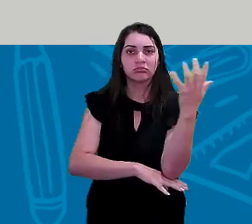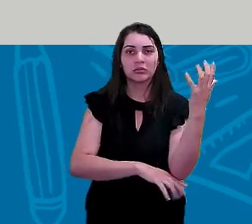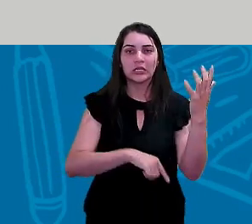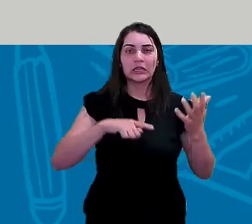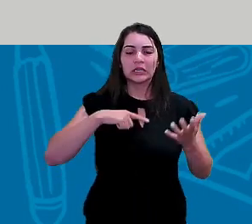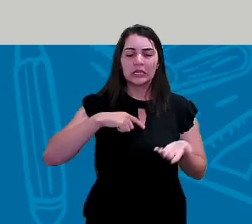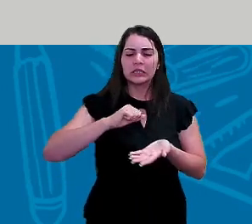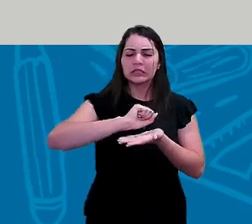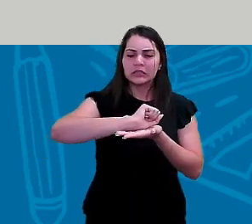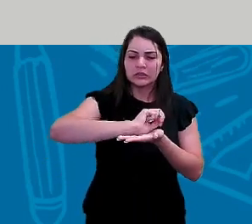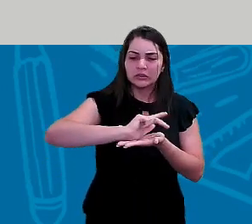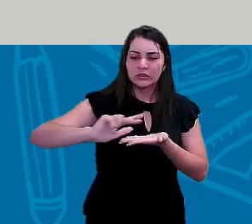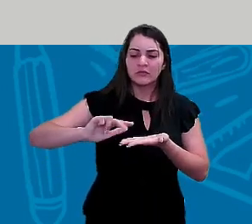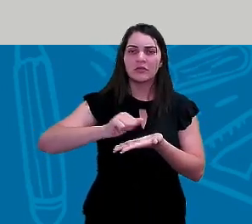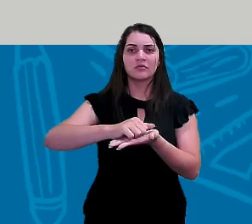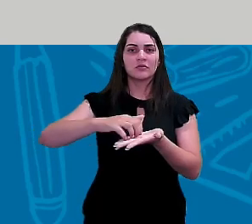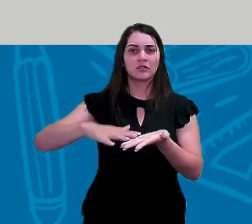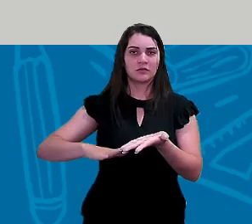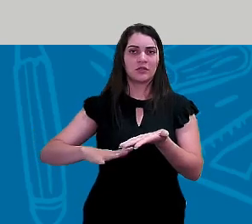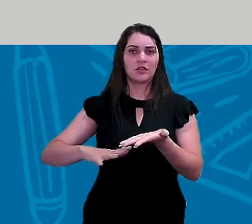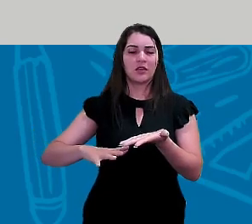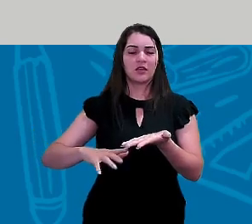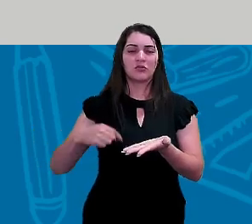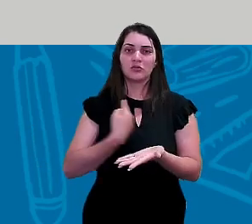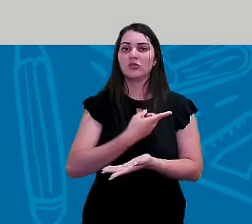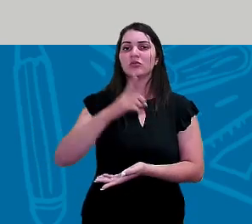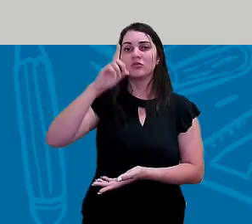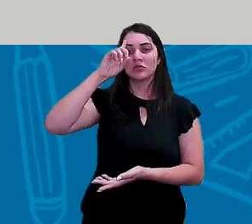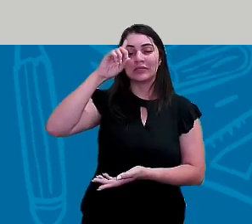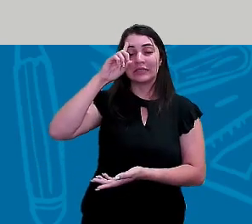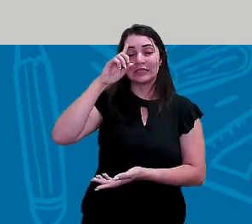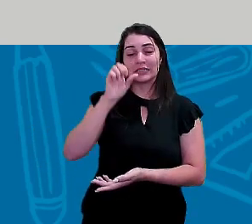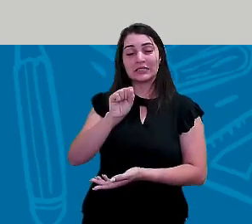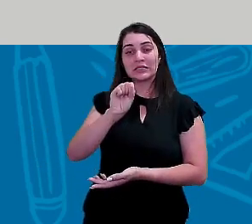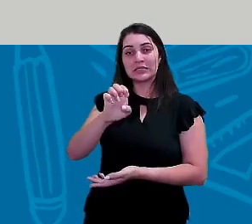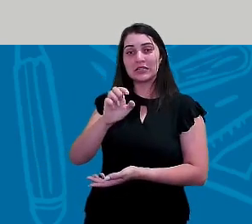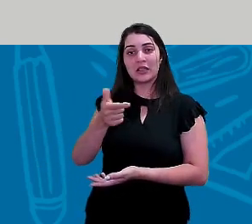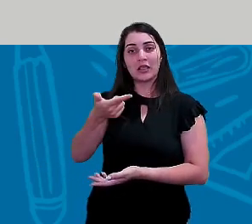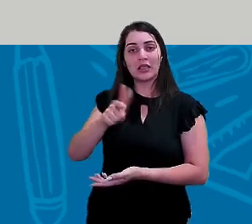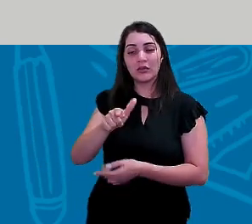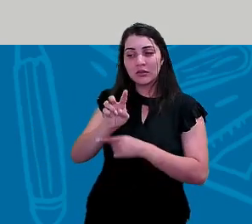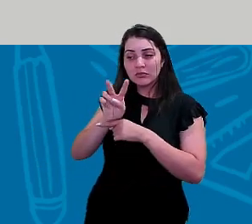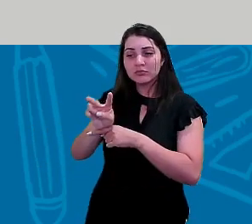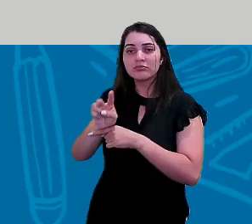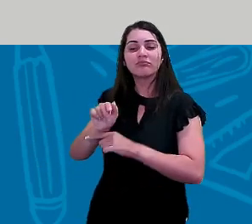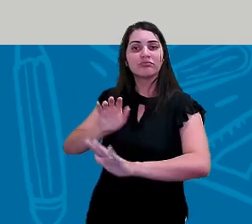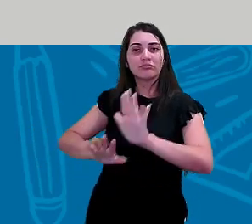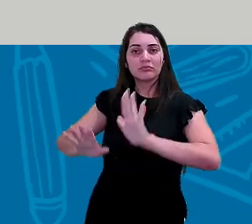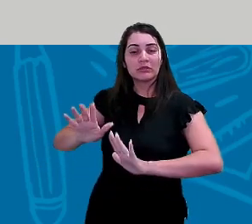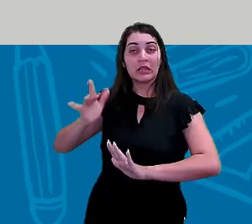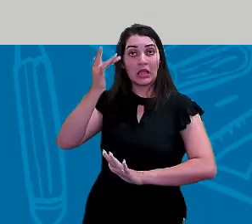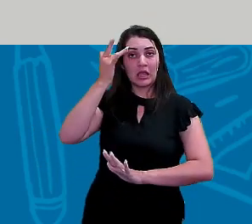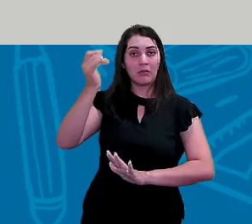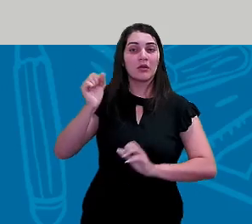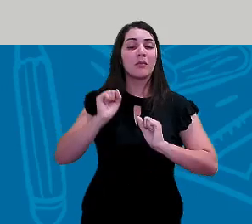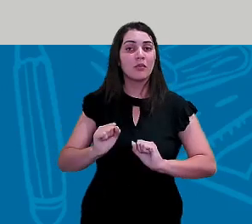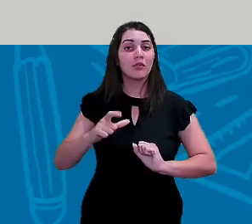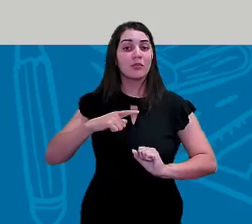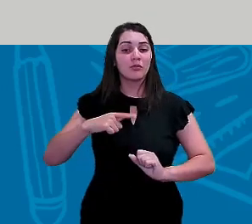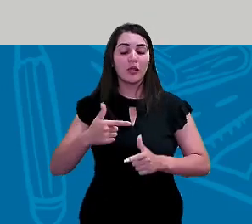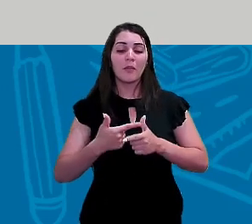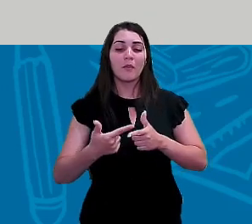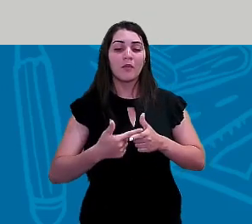nosso dia a dia. Então, assim, se a gente não preserva e não conserva, amanhã podemos ser prejudicados por conta desse tipo